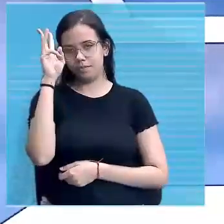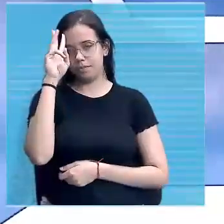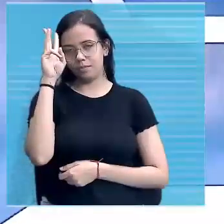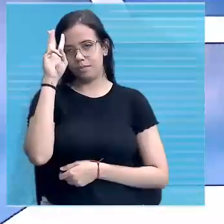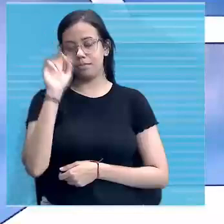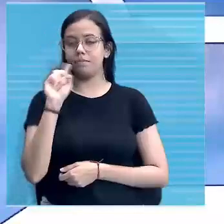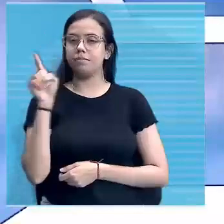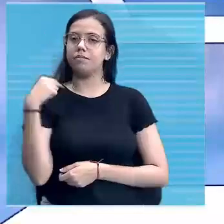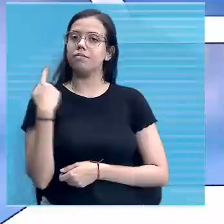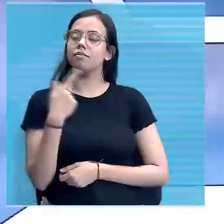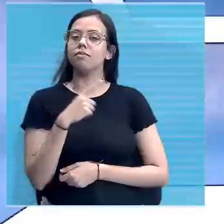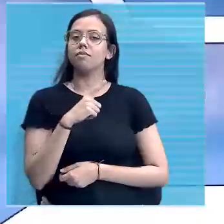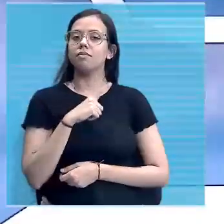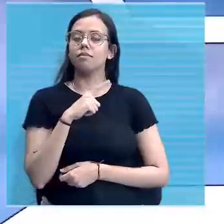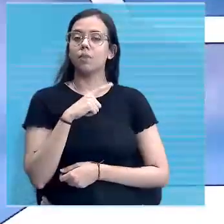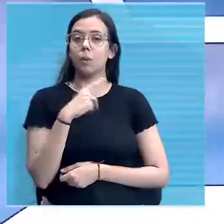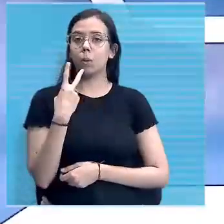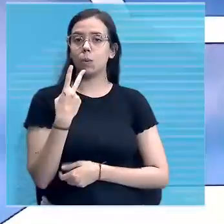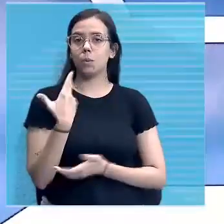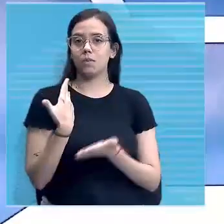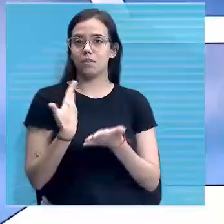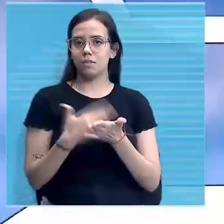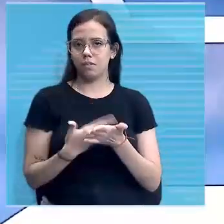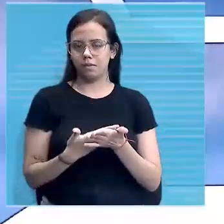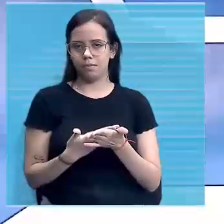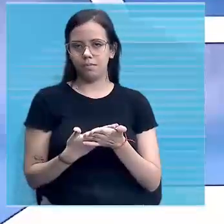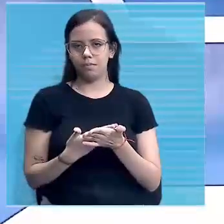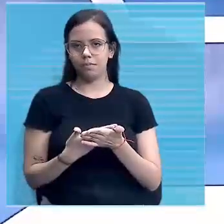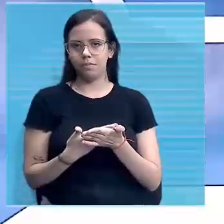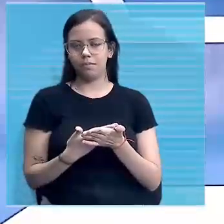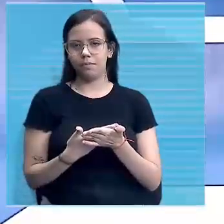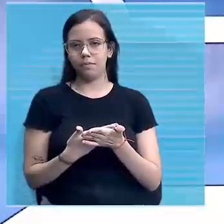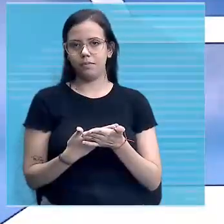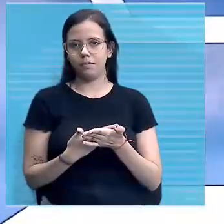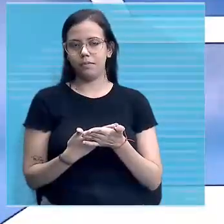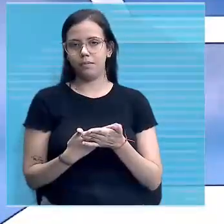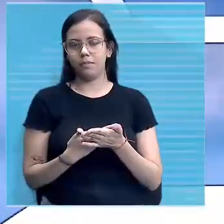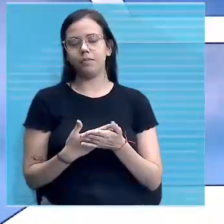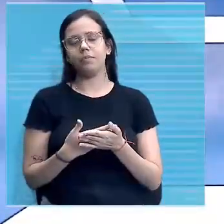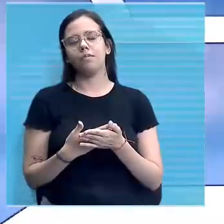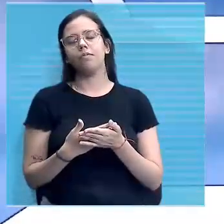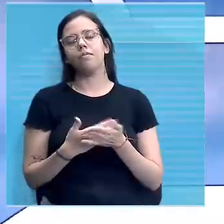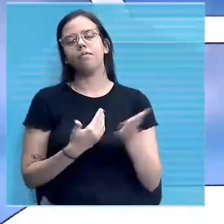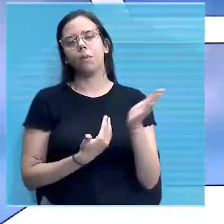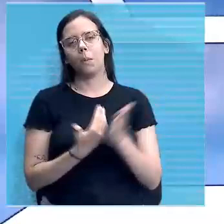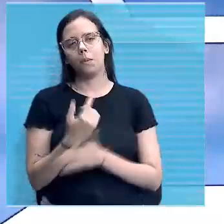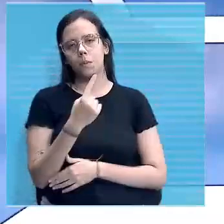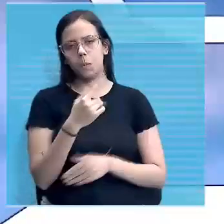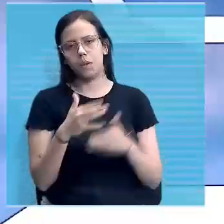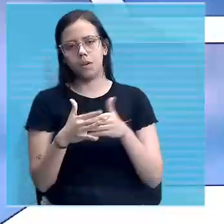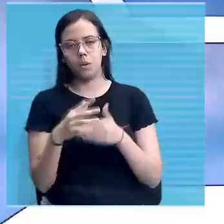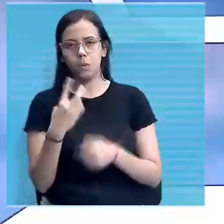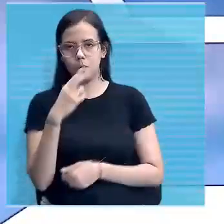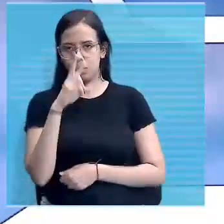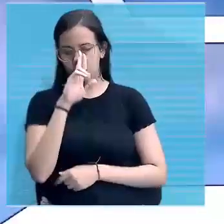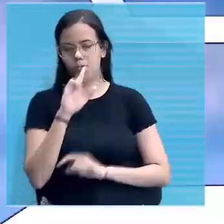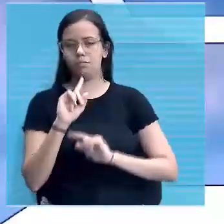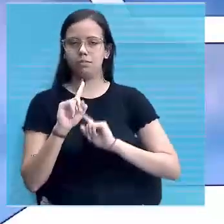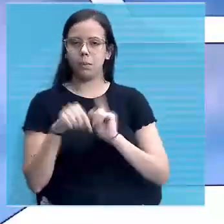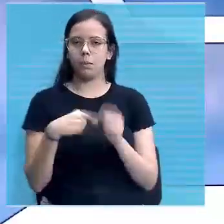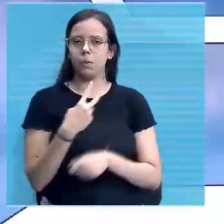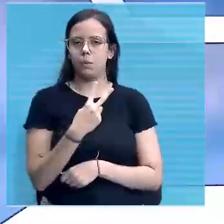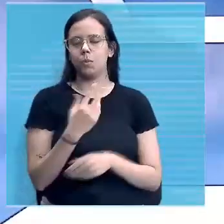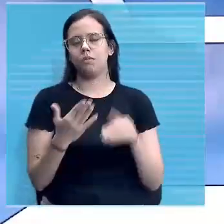terça-feira a gente tem duas aulas tá uma de 13 às 14horas a outra de